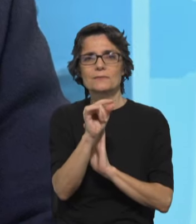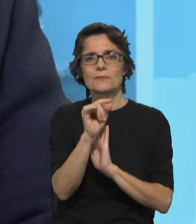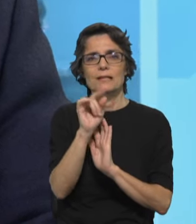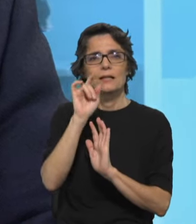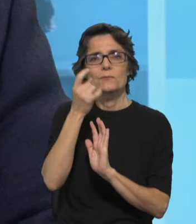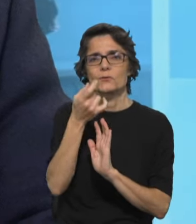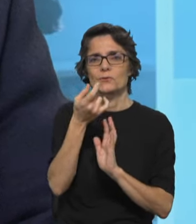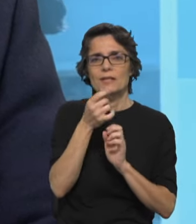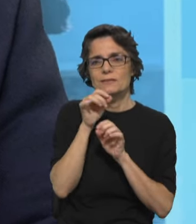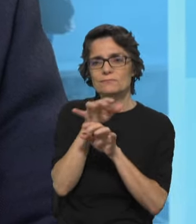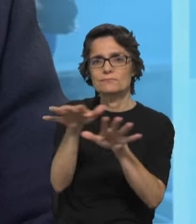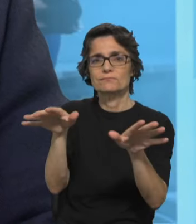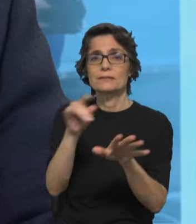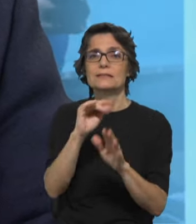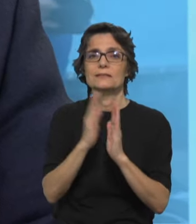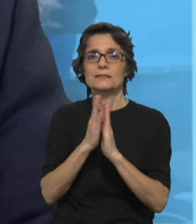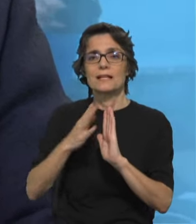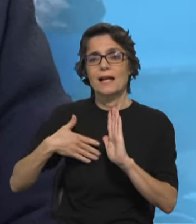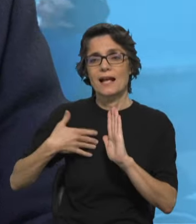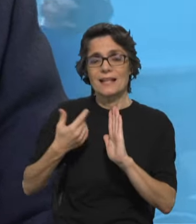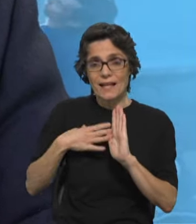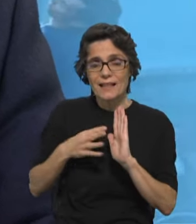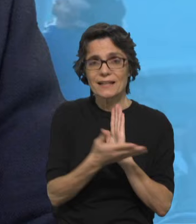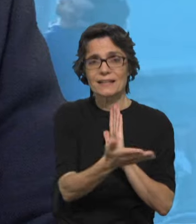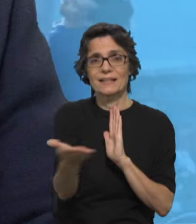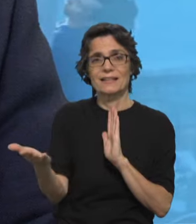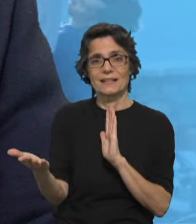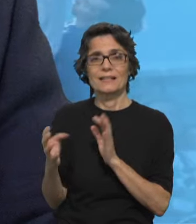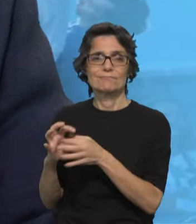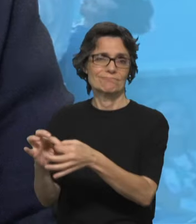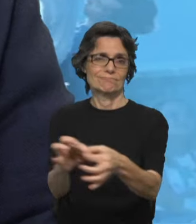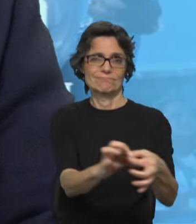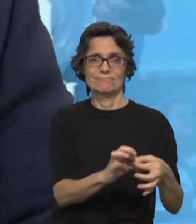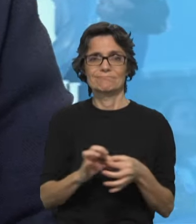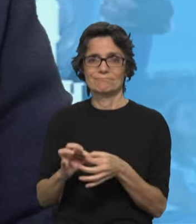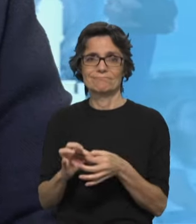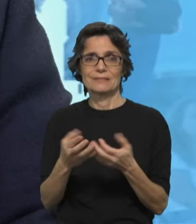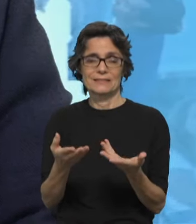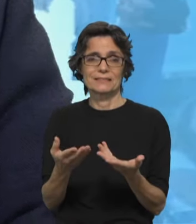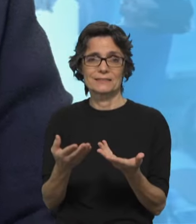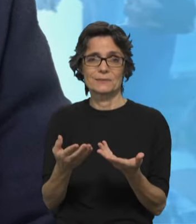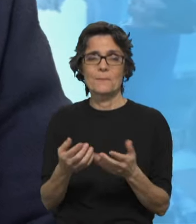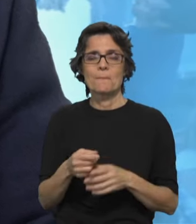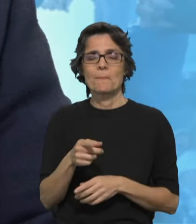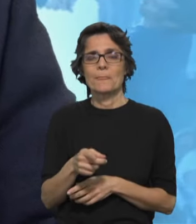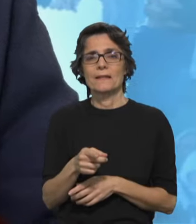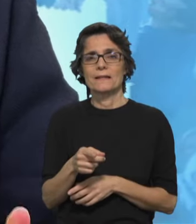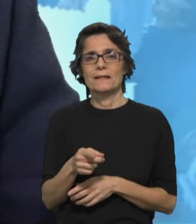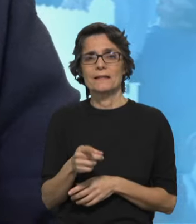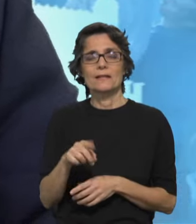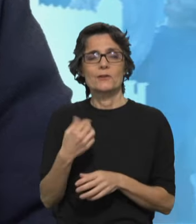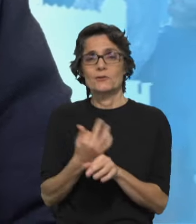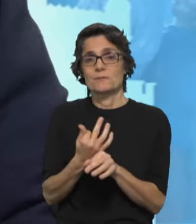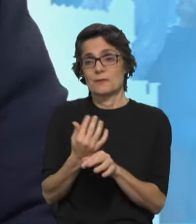fundo, a Eucaristia e a caridade estão para sempre ligadas. Celebramos há